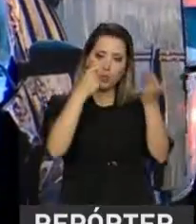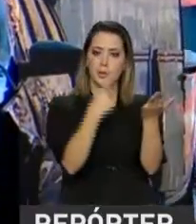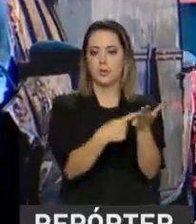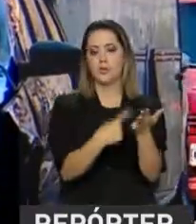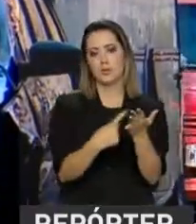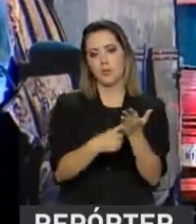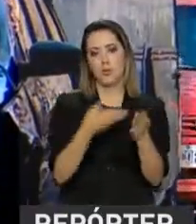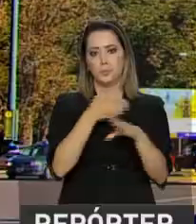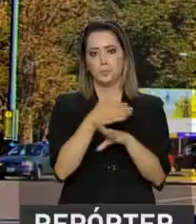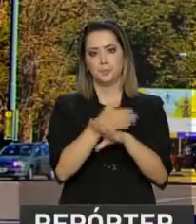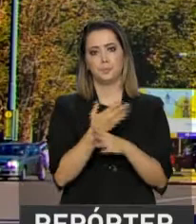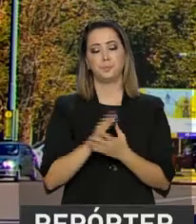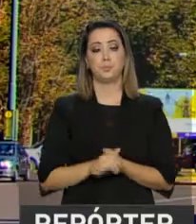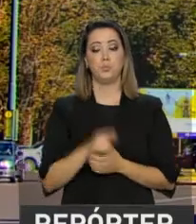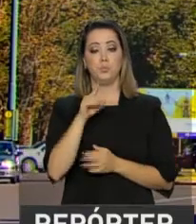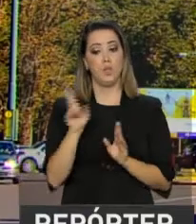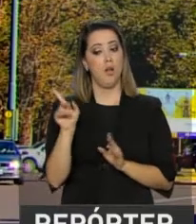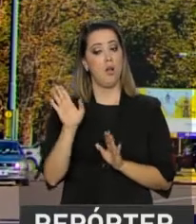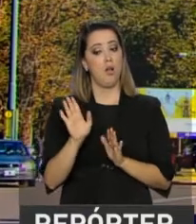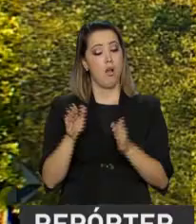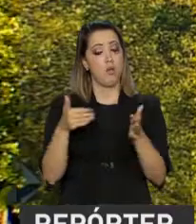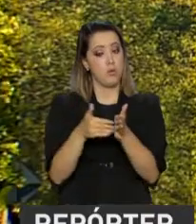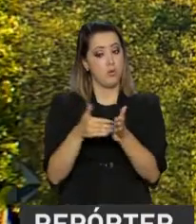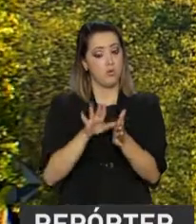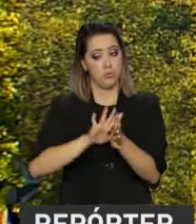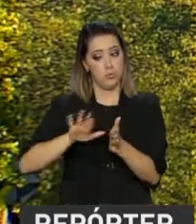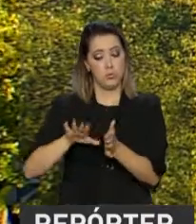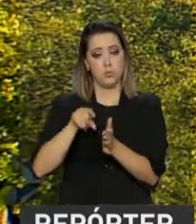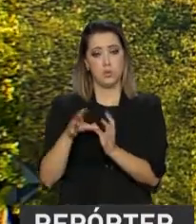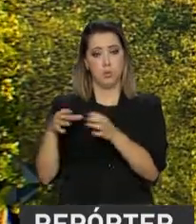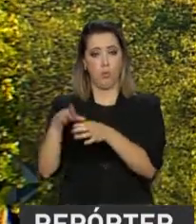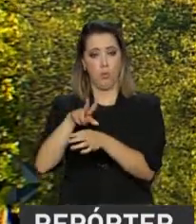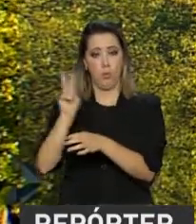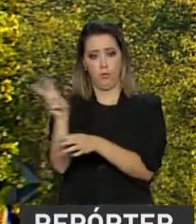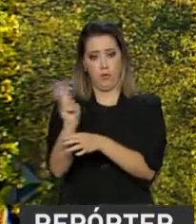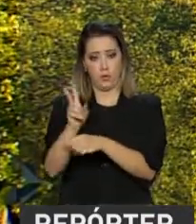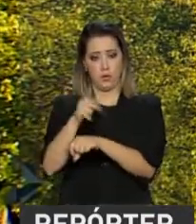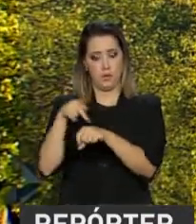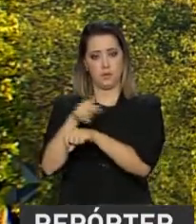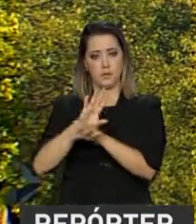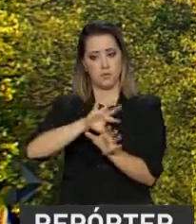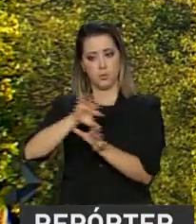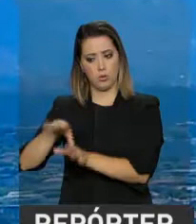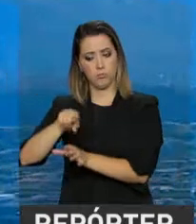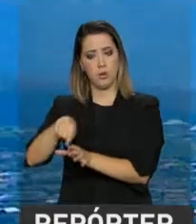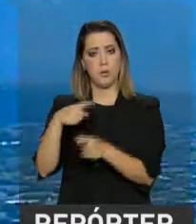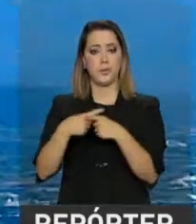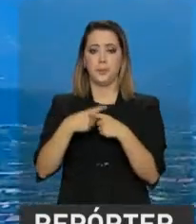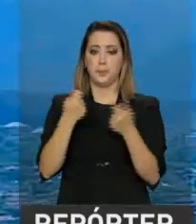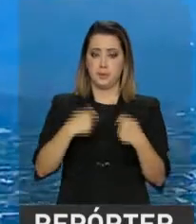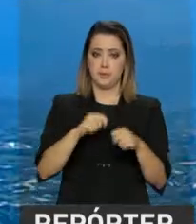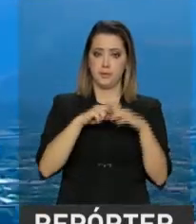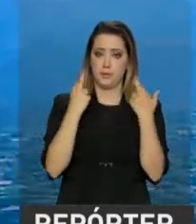quando entrou no bloco a suspensão é um tema que deve voltar a ser discutido na 50ª cúpula do mercosul que vai